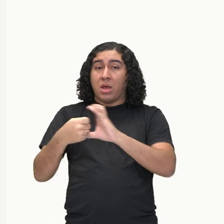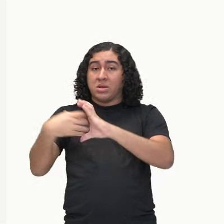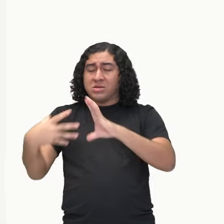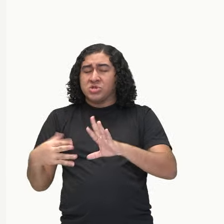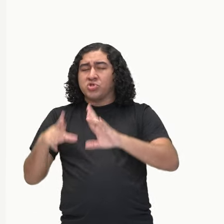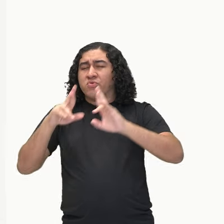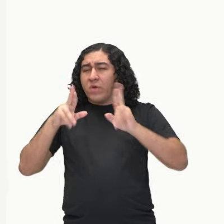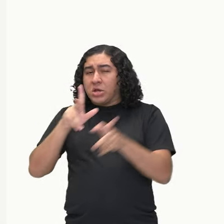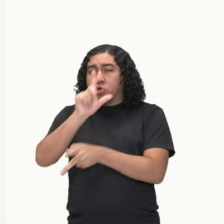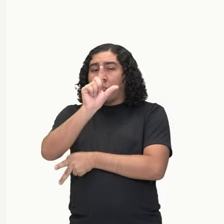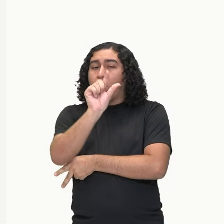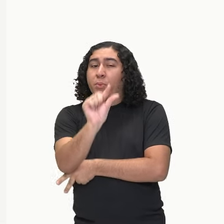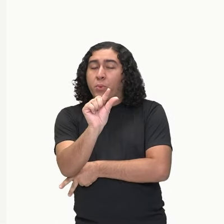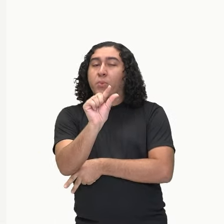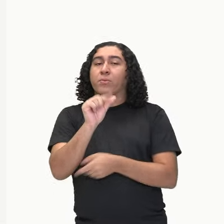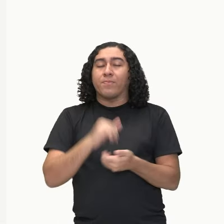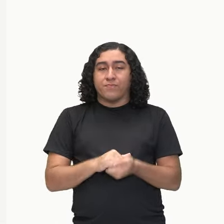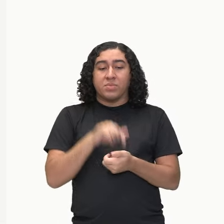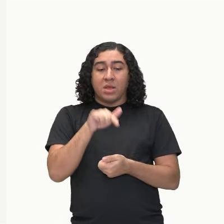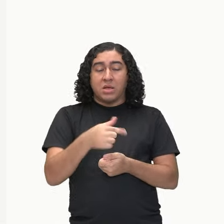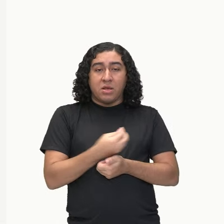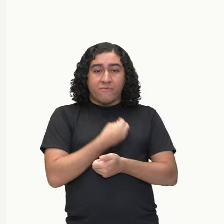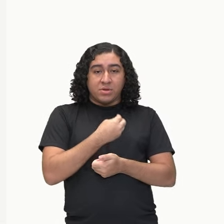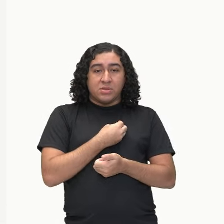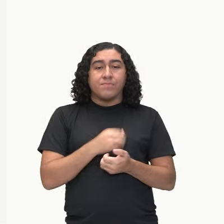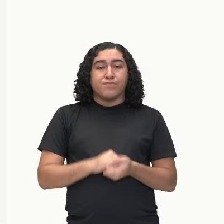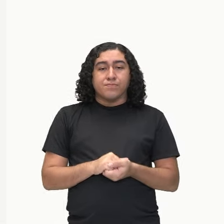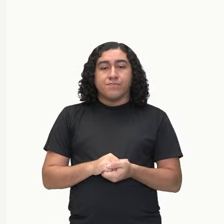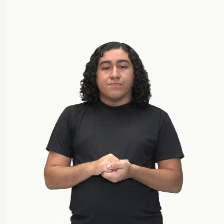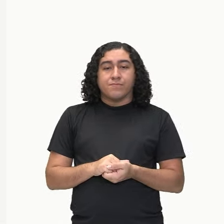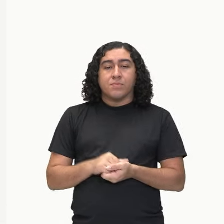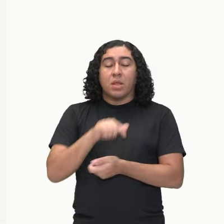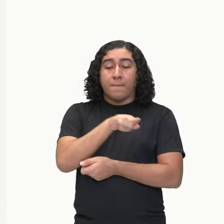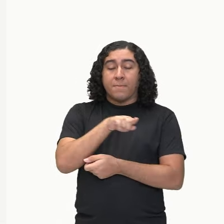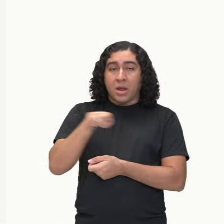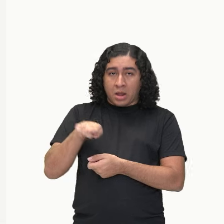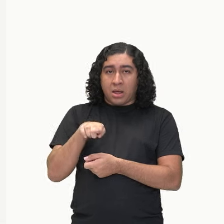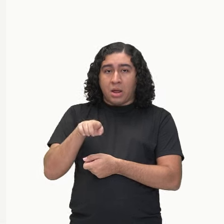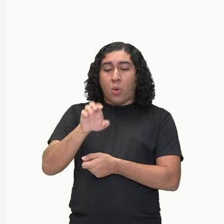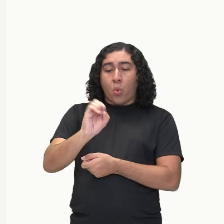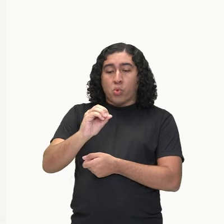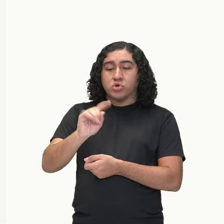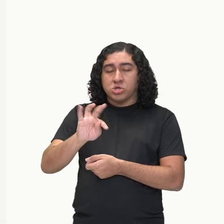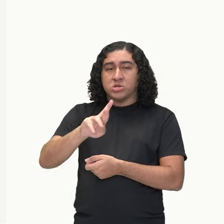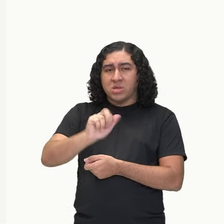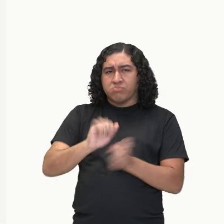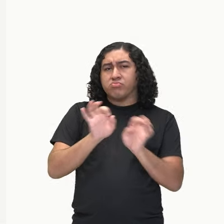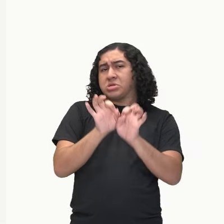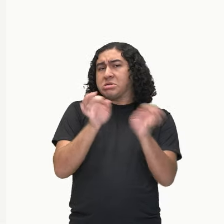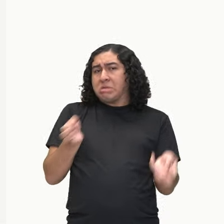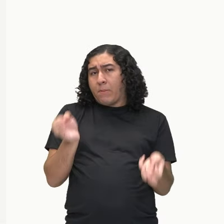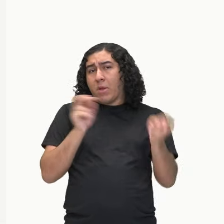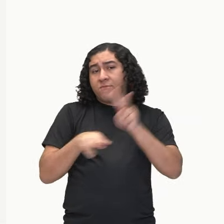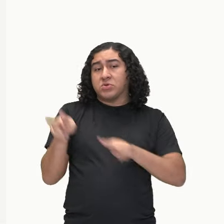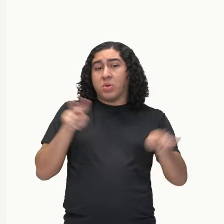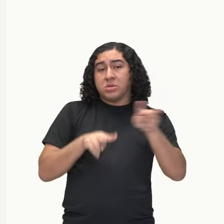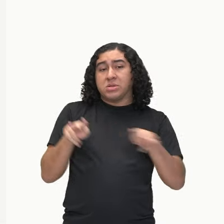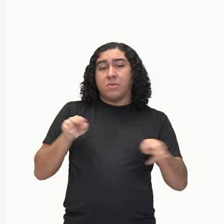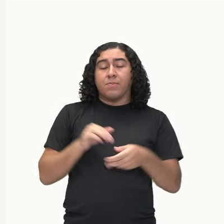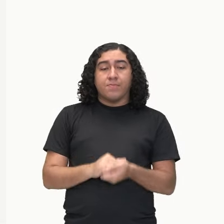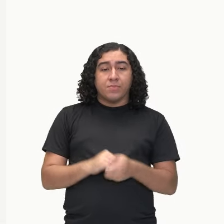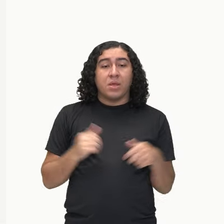pouquinho diferente do ciclo de vida da ostra, mas ela é a mais simples de se visualizar didaticamente, onde